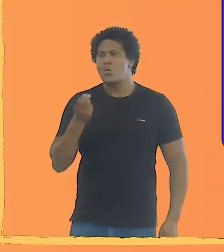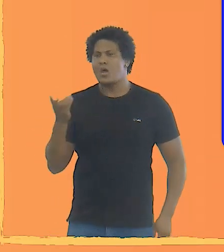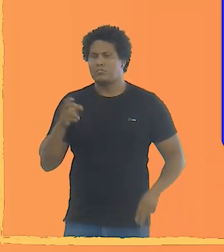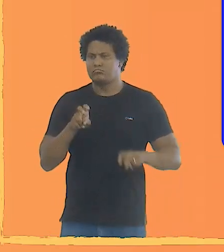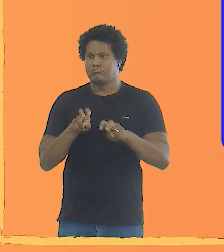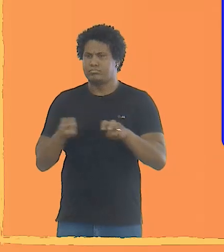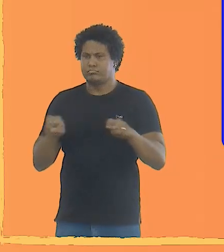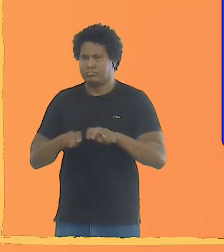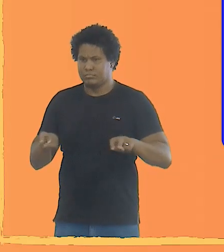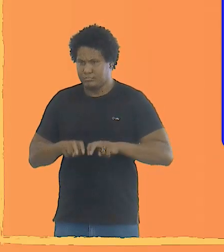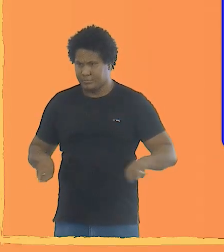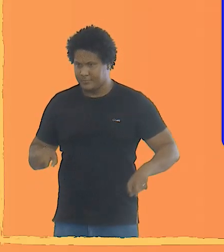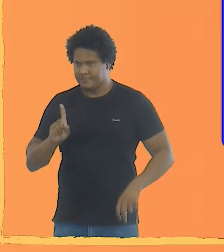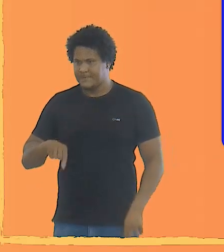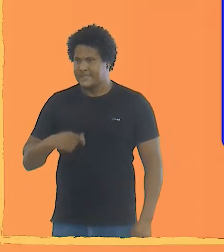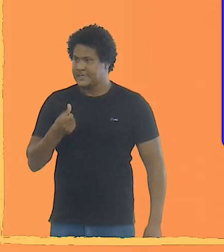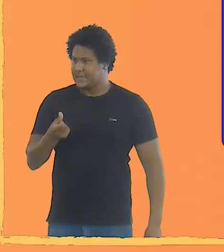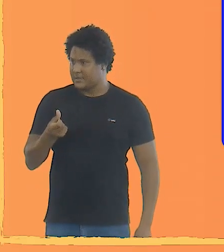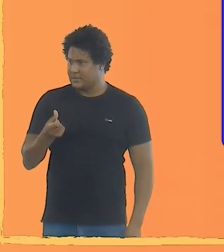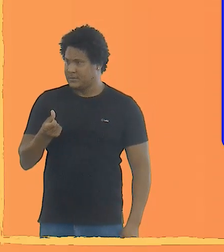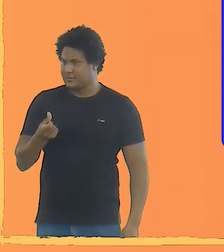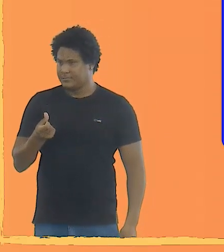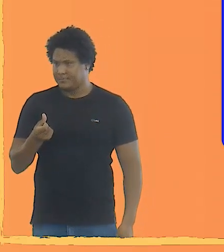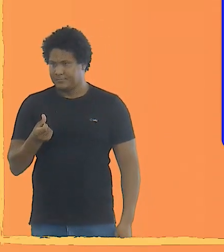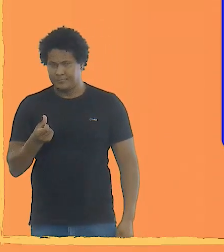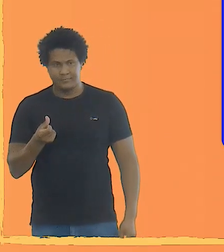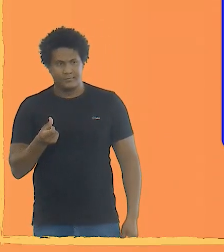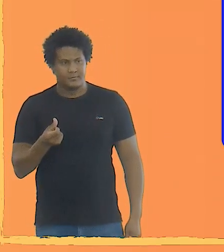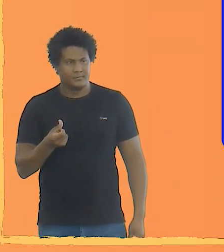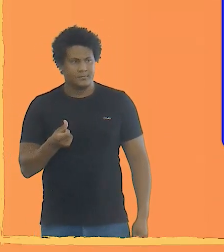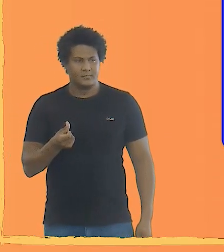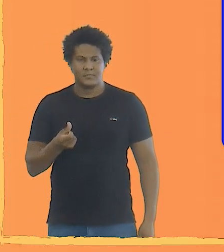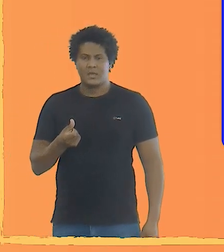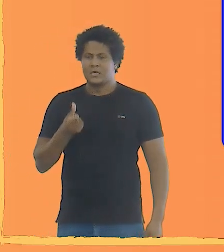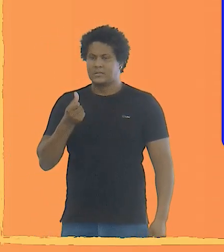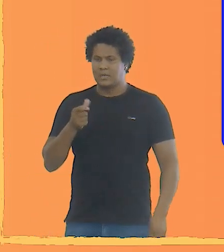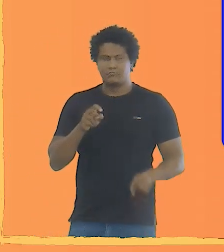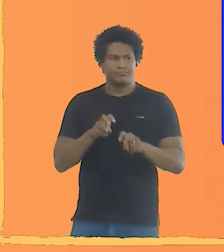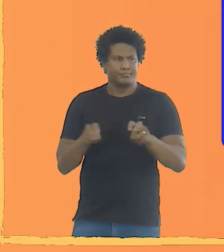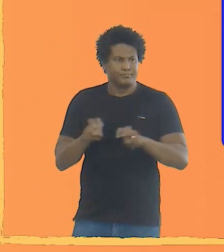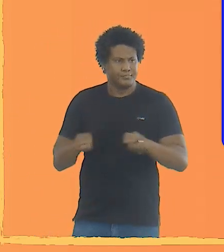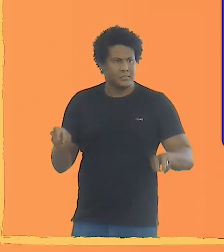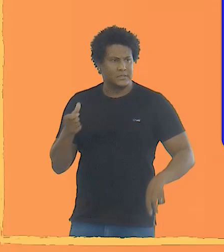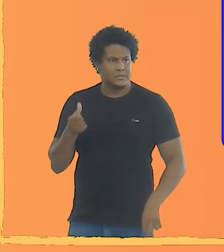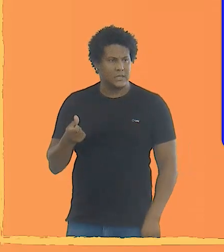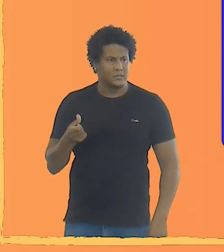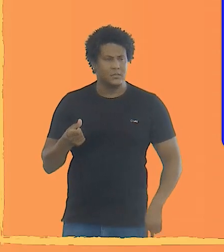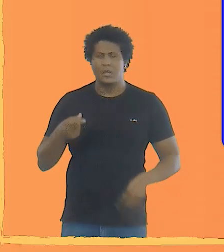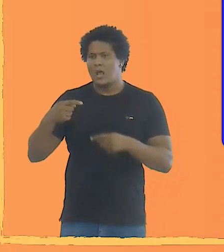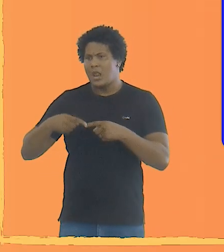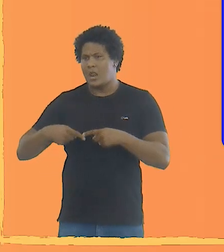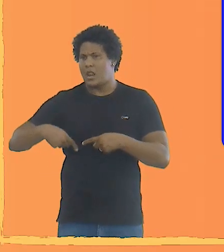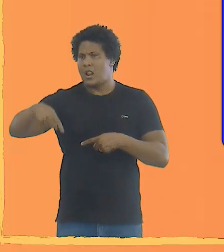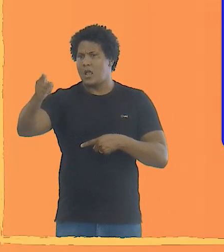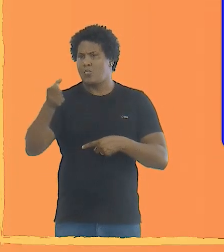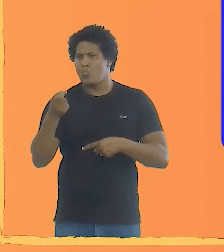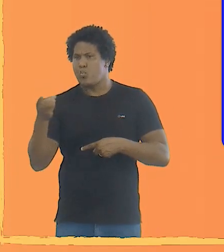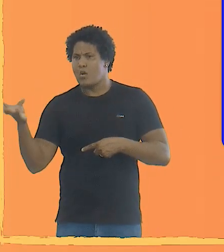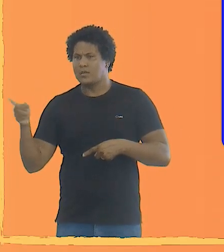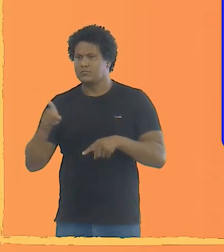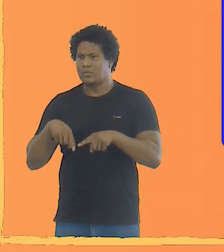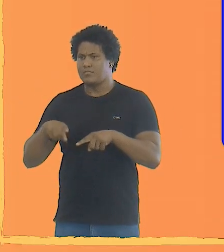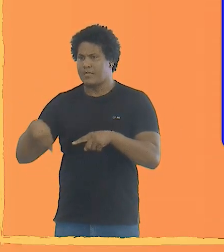por fila? 6. Se a gente contar cada fila, tem 6 cadeiras. E quantas filas são? São 6